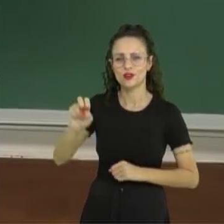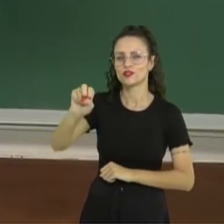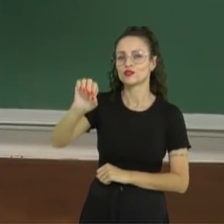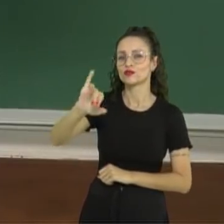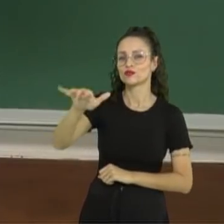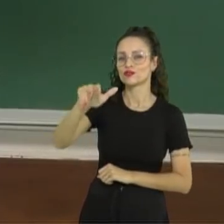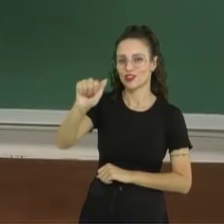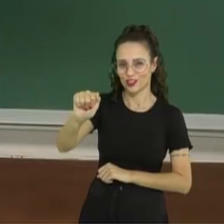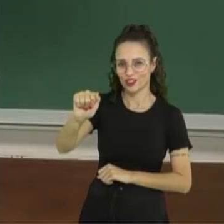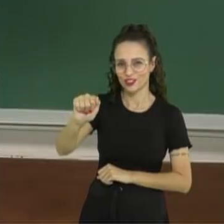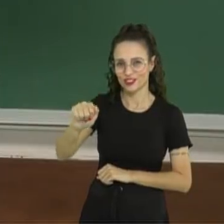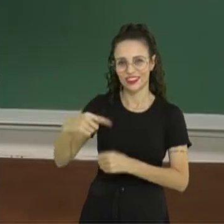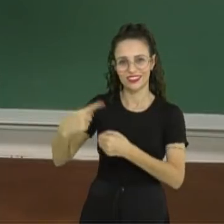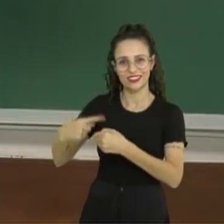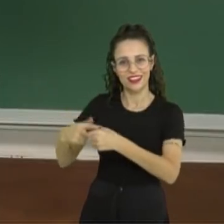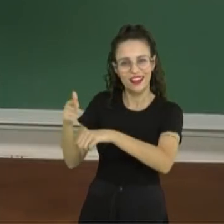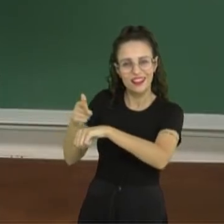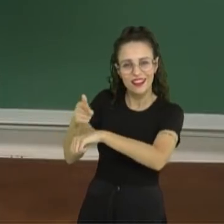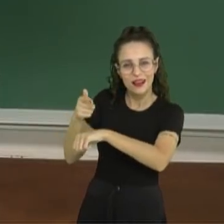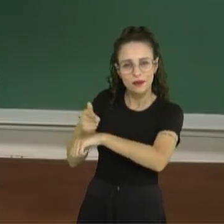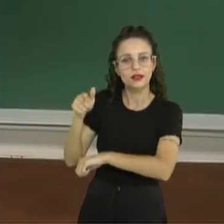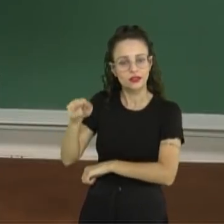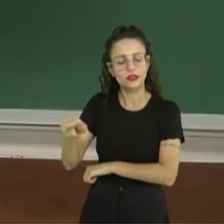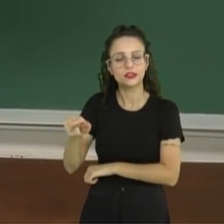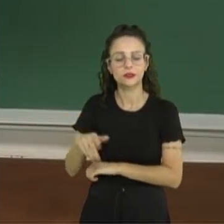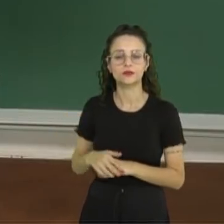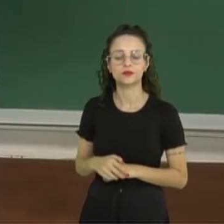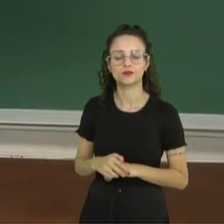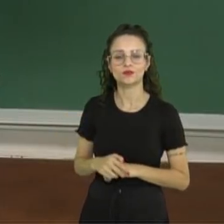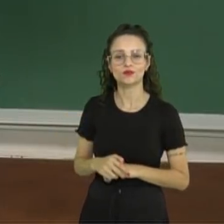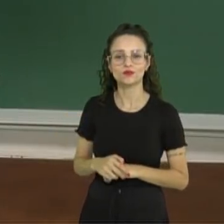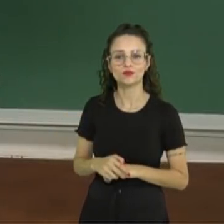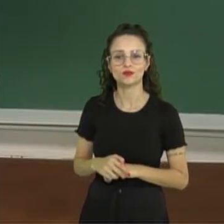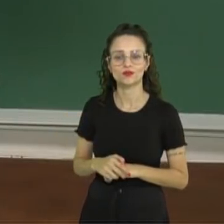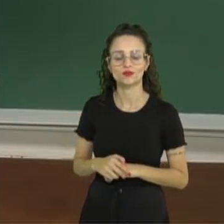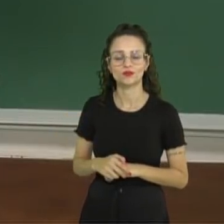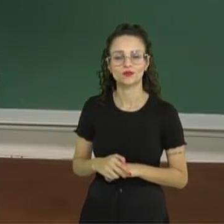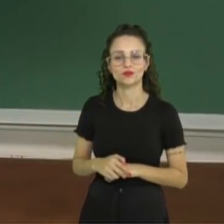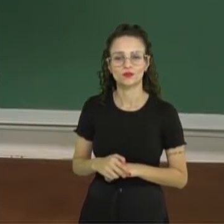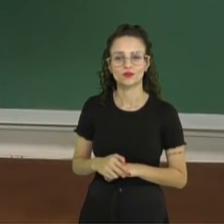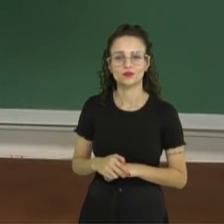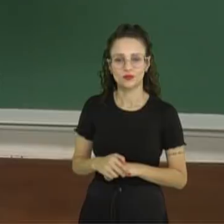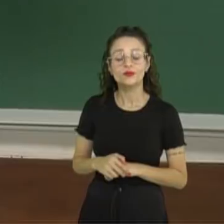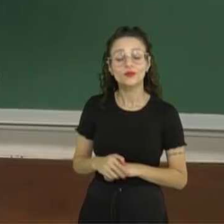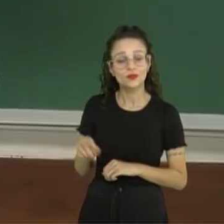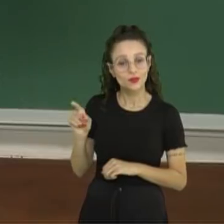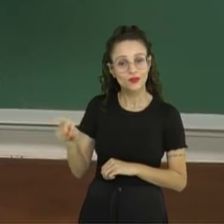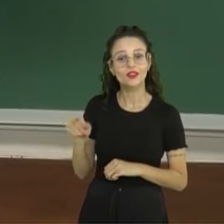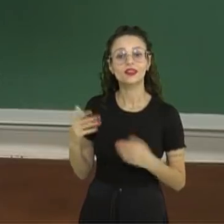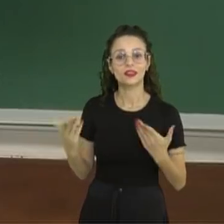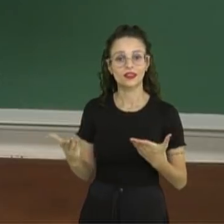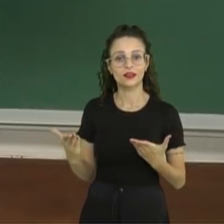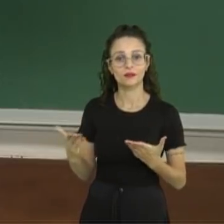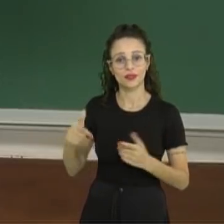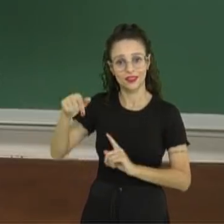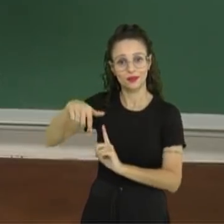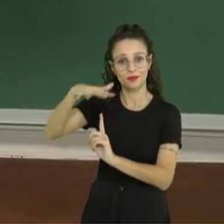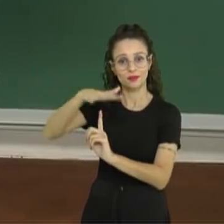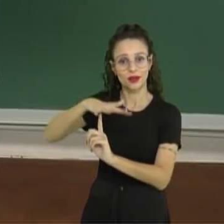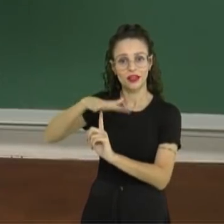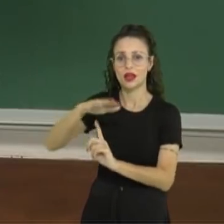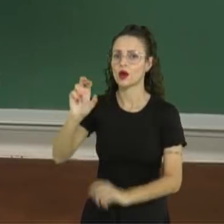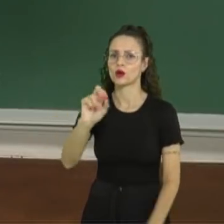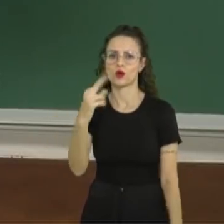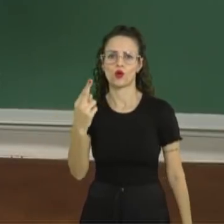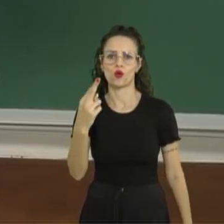plantando muito em Contenda, agora na região da Lapa, naquela região ali, já indo para mais interior, aqui do Paraná,